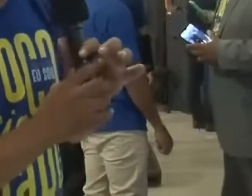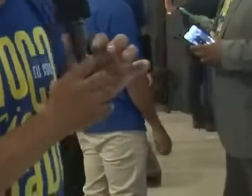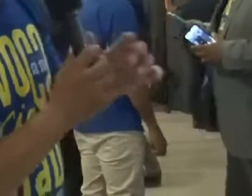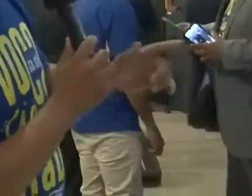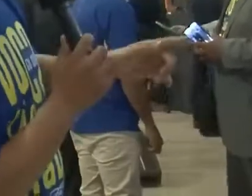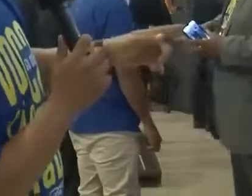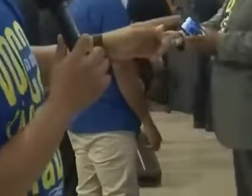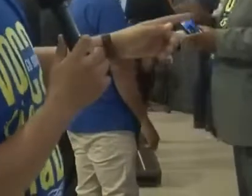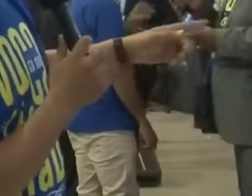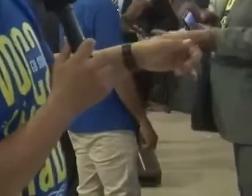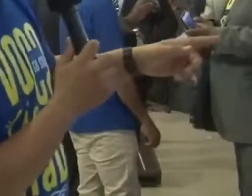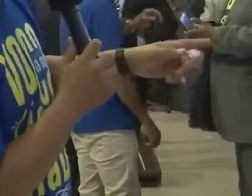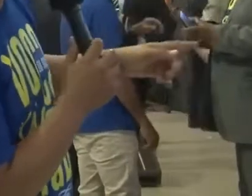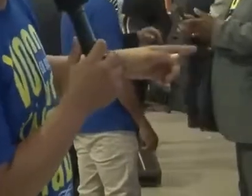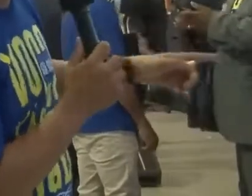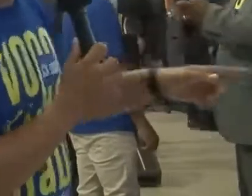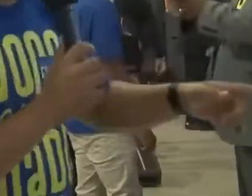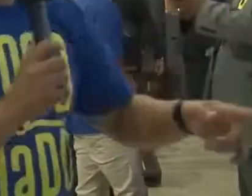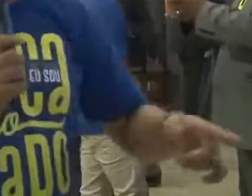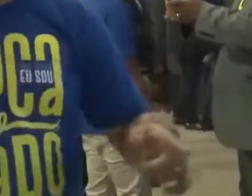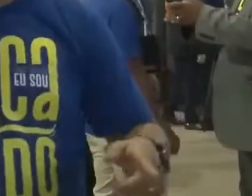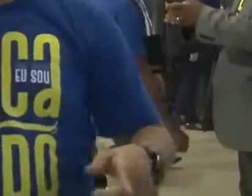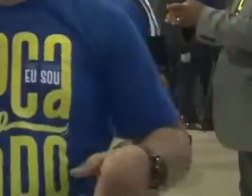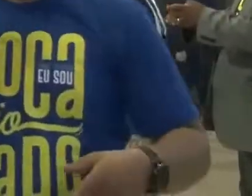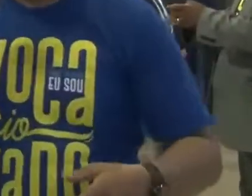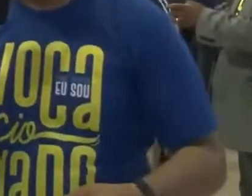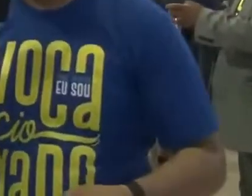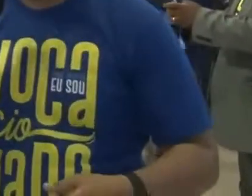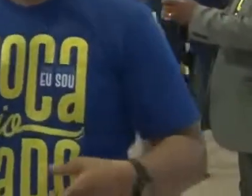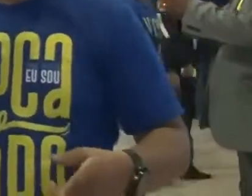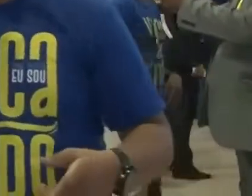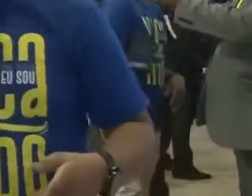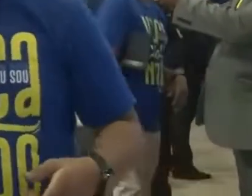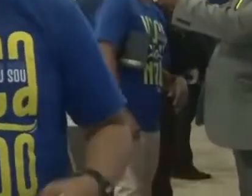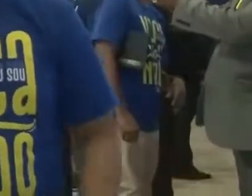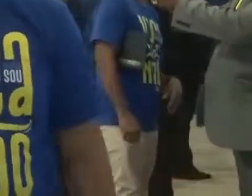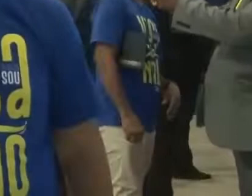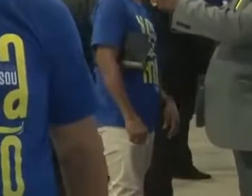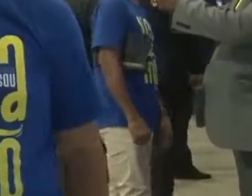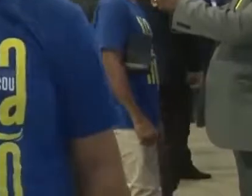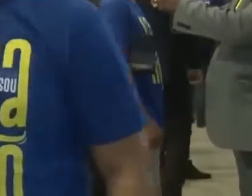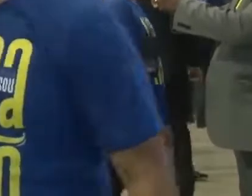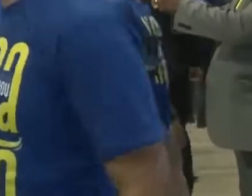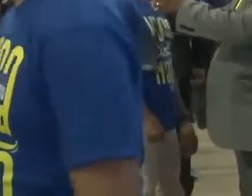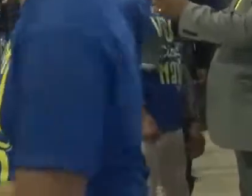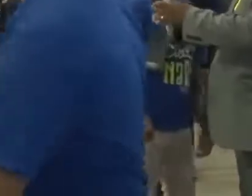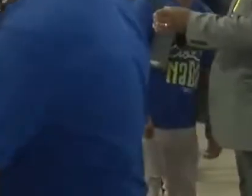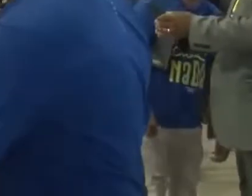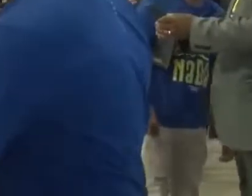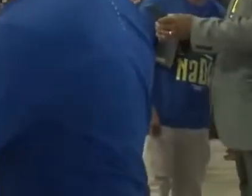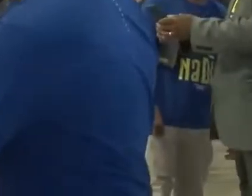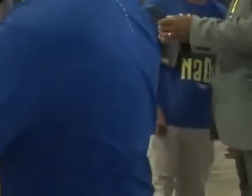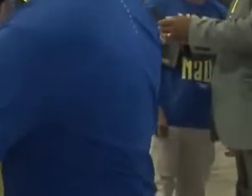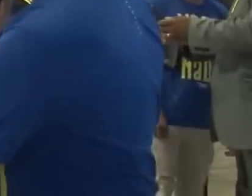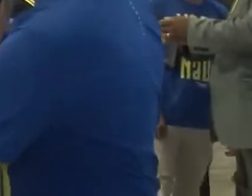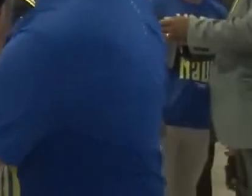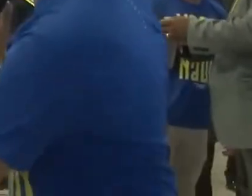Samuel está ali logo atrás cumprimentando os outros pastores. Vamos ver se ele consegue chegar aqui conosco. para estar mandando uma